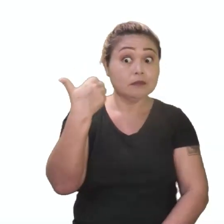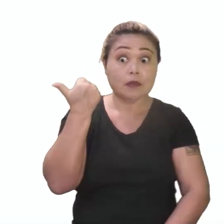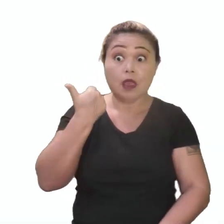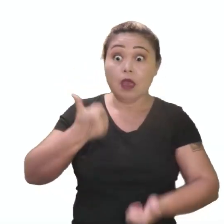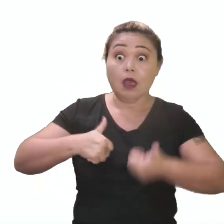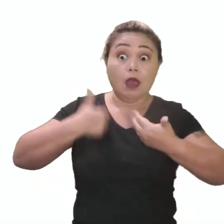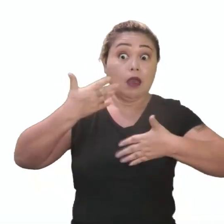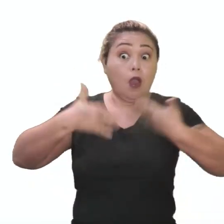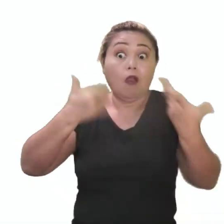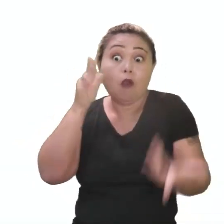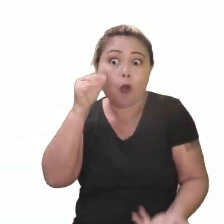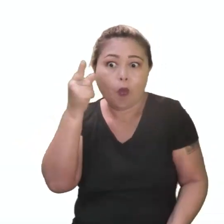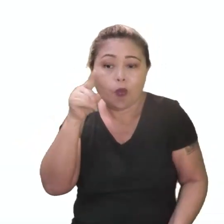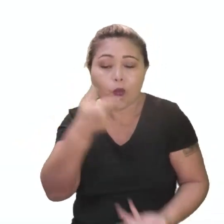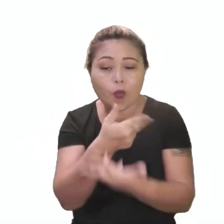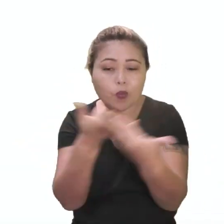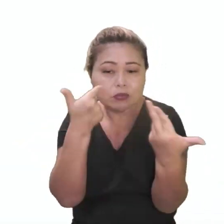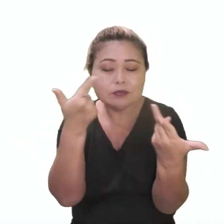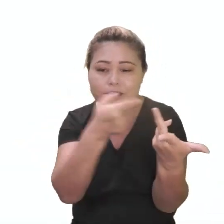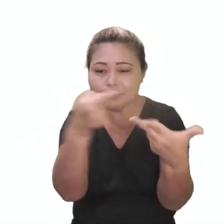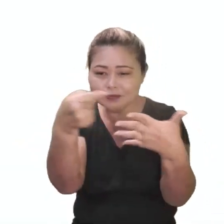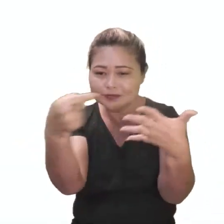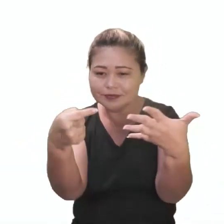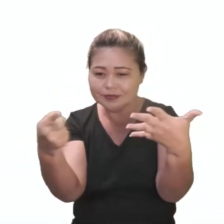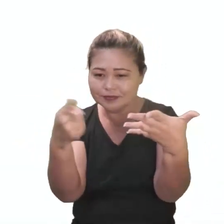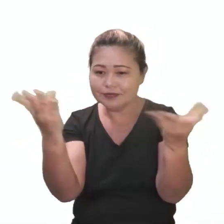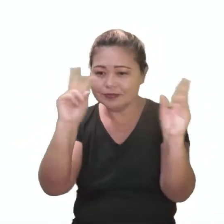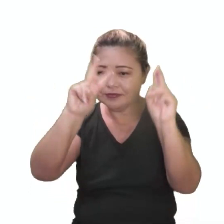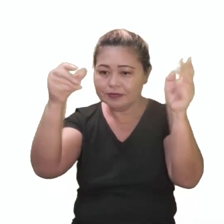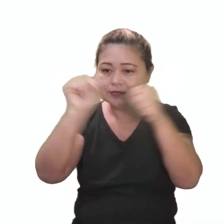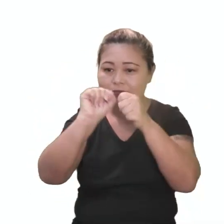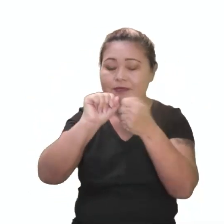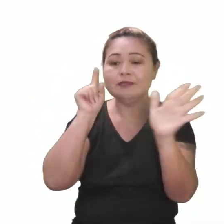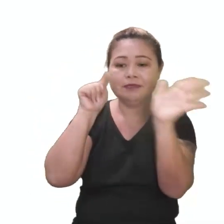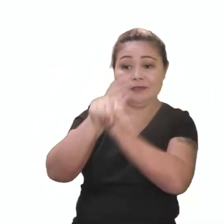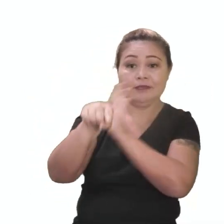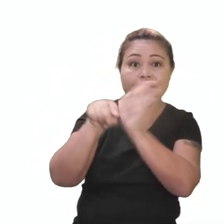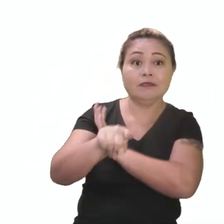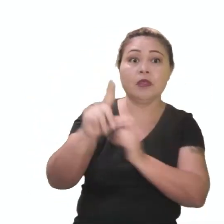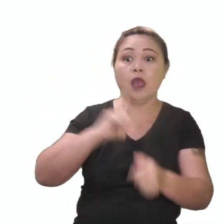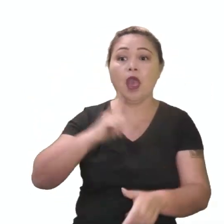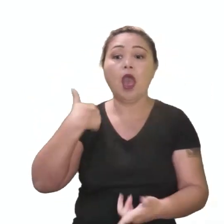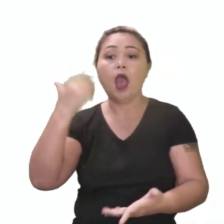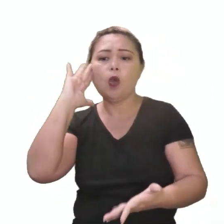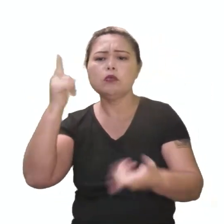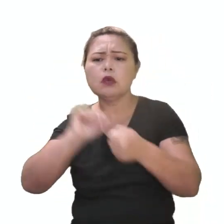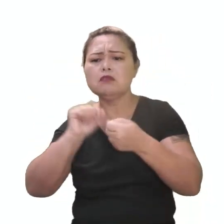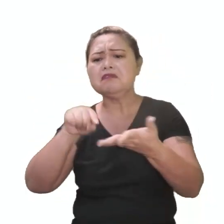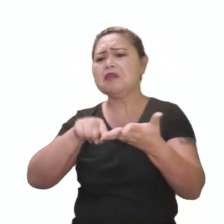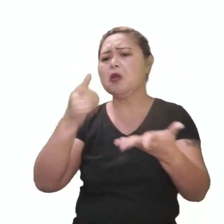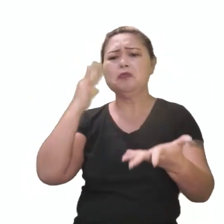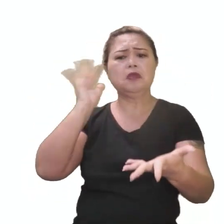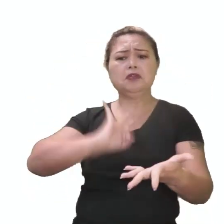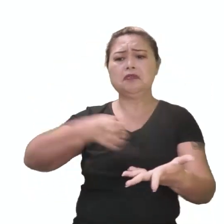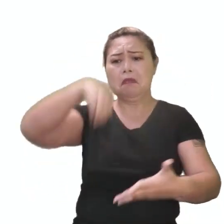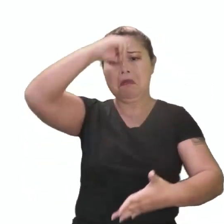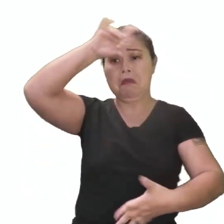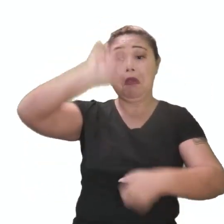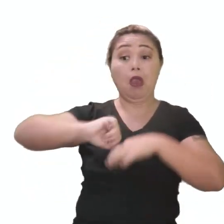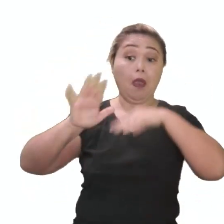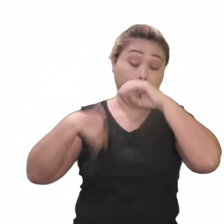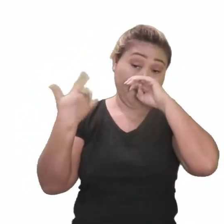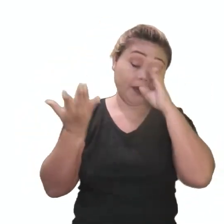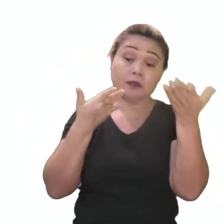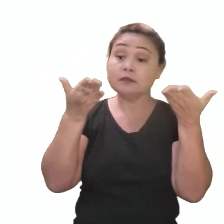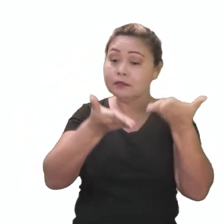ansioso? Você ficou curioso com algum ponto aí que foi tratado dentro dessas questões? Professor, eu entendi essa, mas aquela ali eu não entendi. Vamos